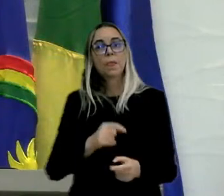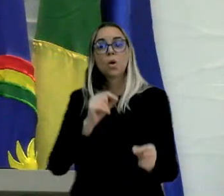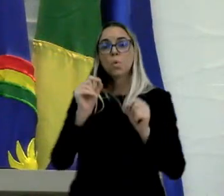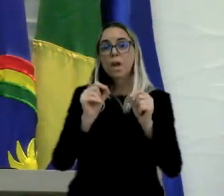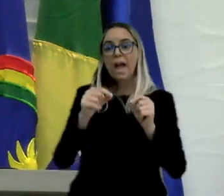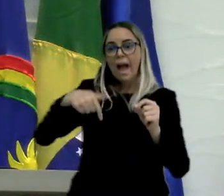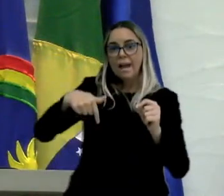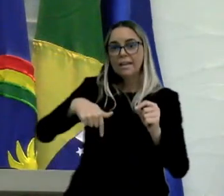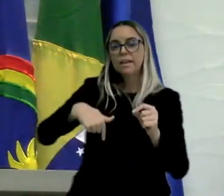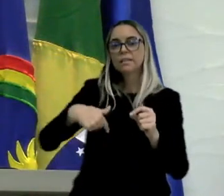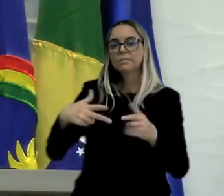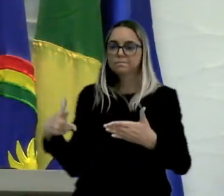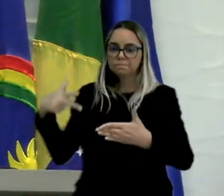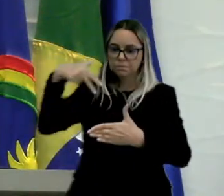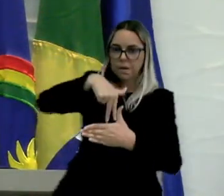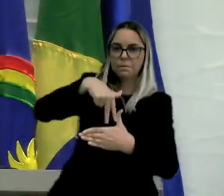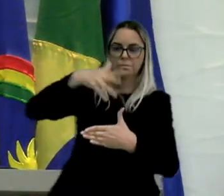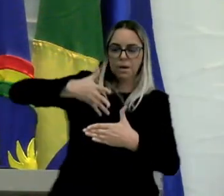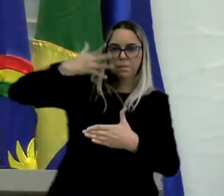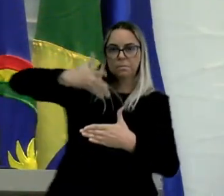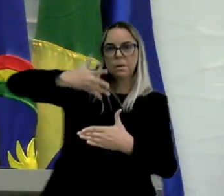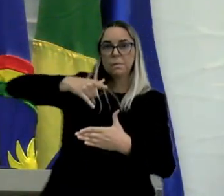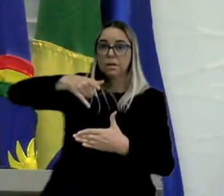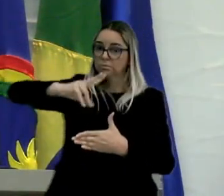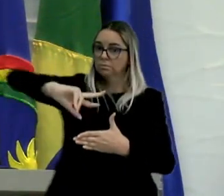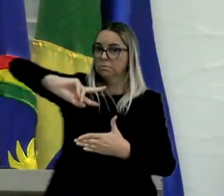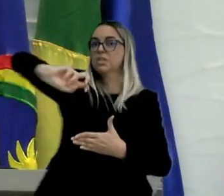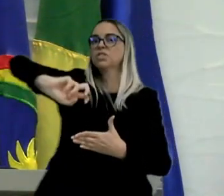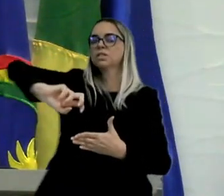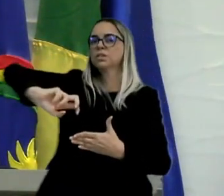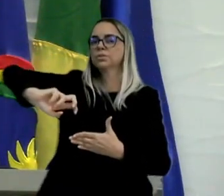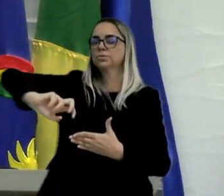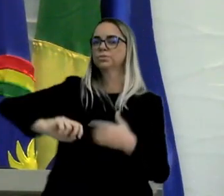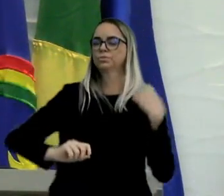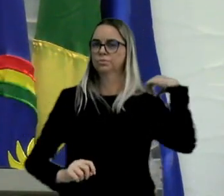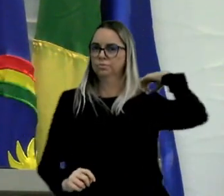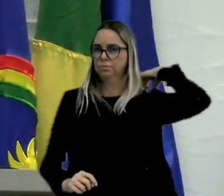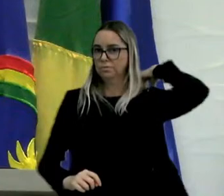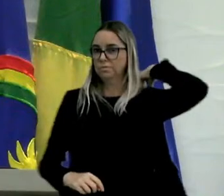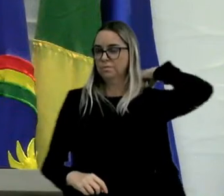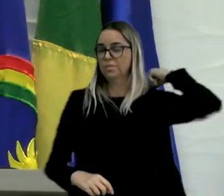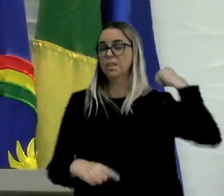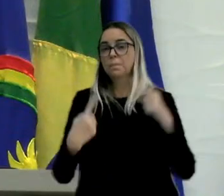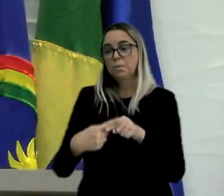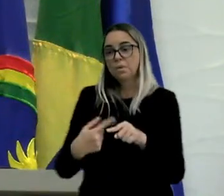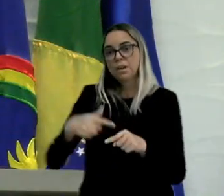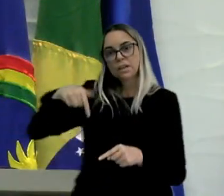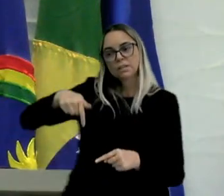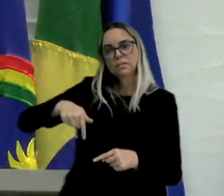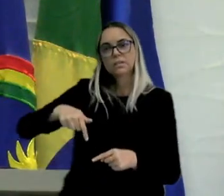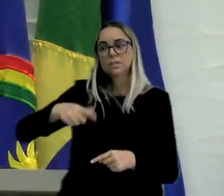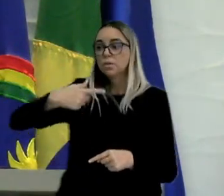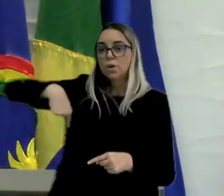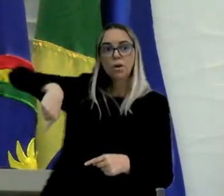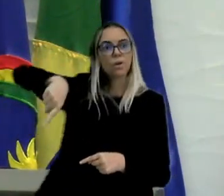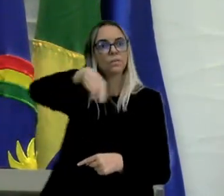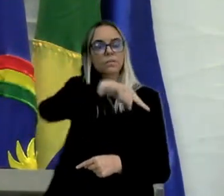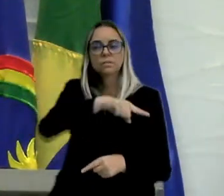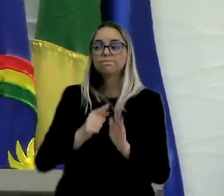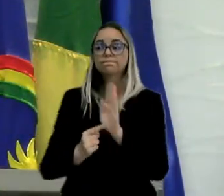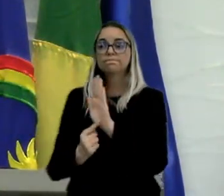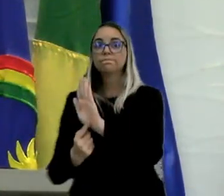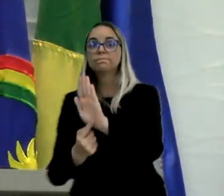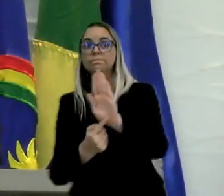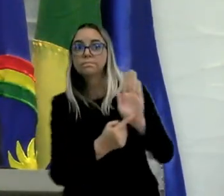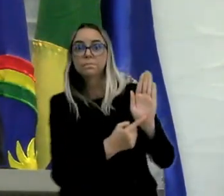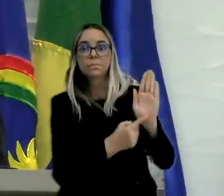Tribuna aqui nesta casa Porque aqui nós estamos falando para vocês